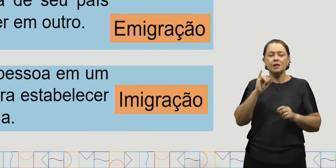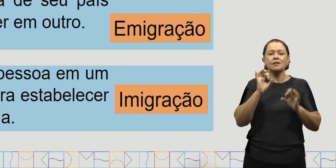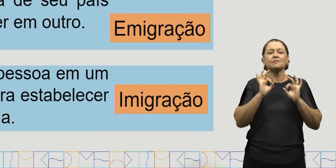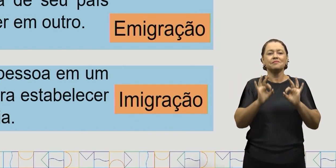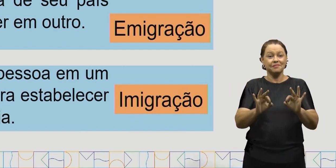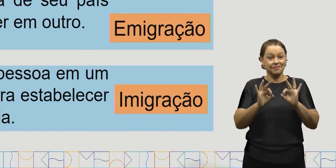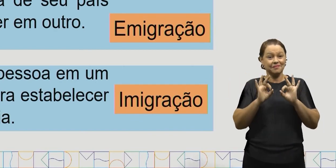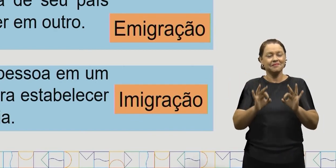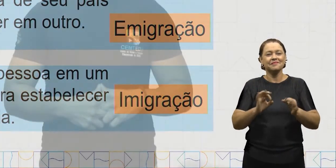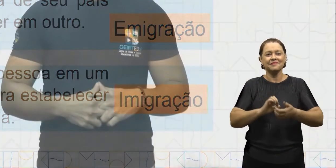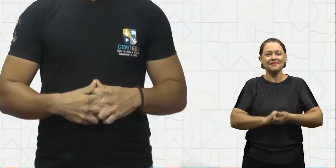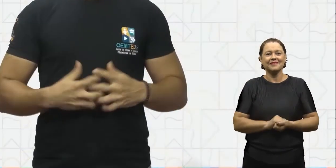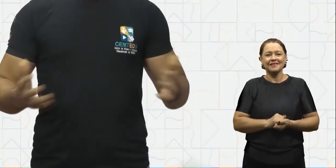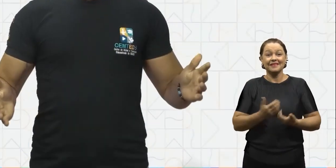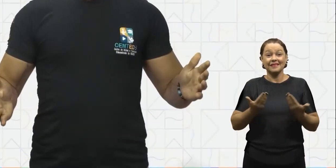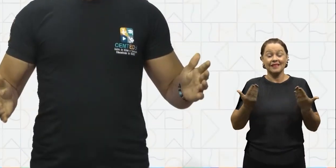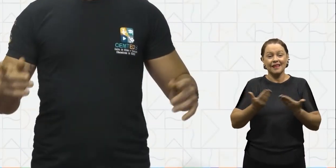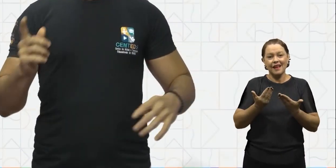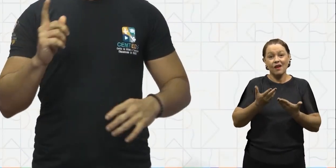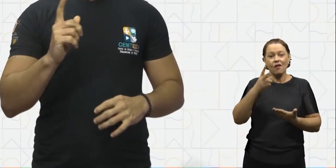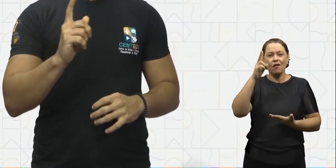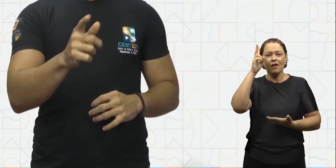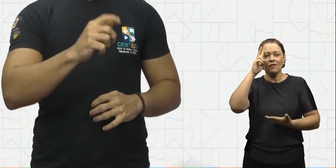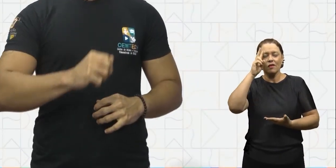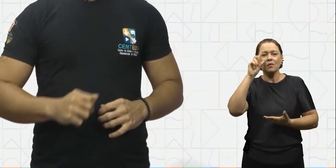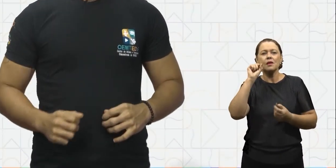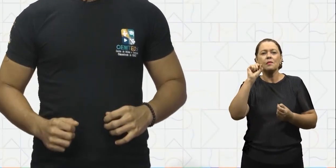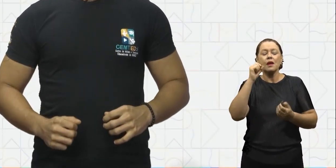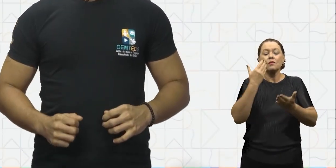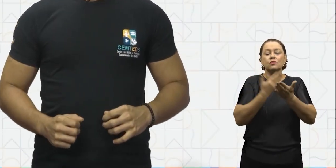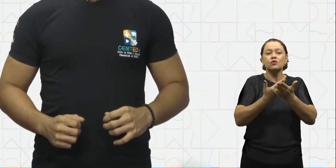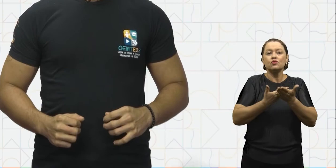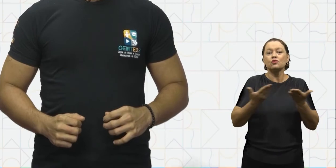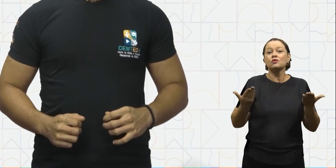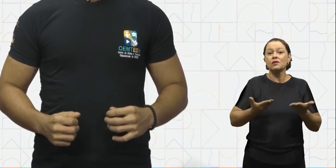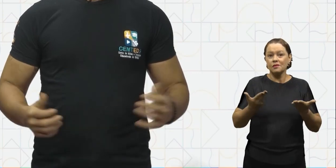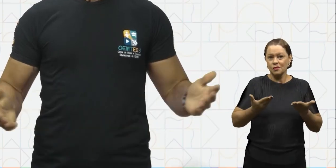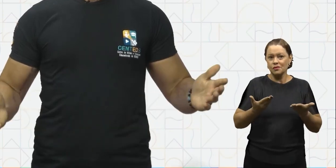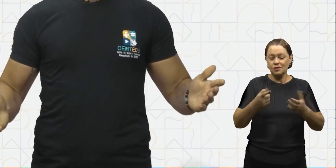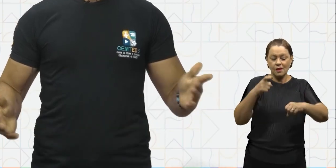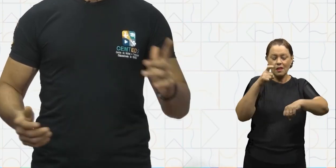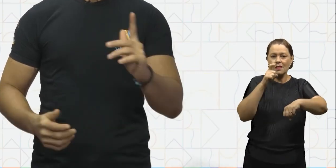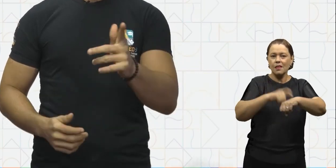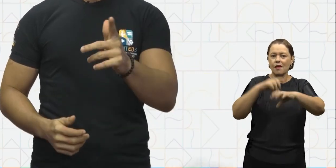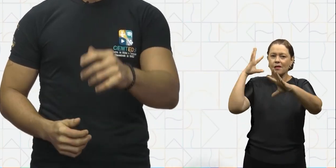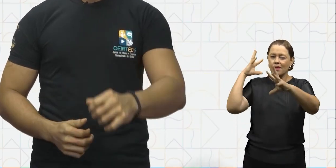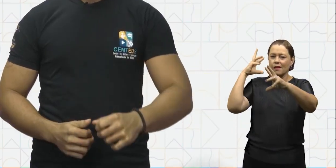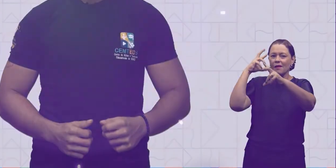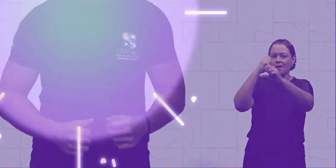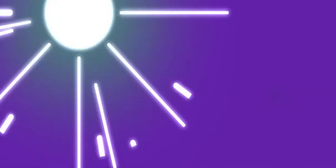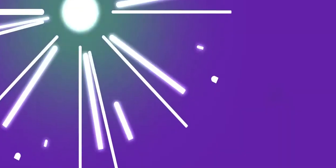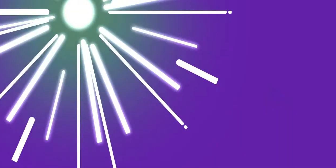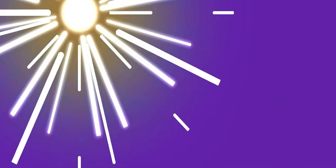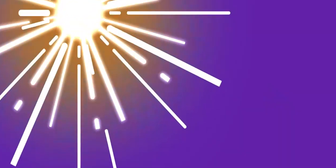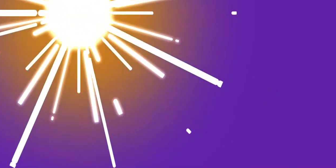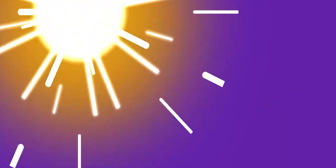imigração. Muito bem. Agora, vamos lembrar um pouco do que vimos na aula de hoje. Chegou a hora da